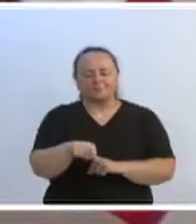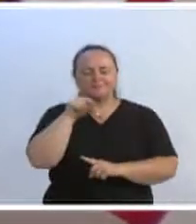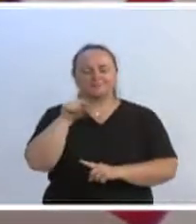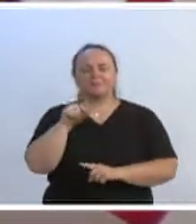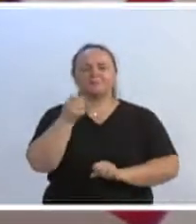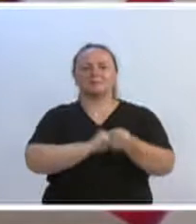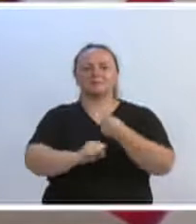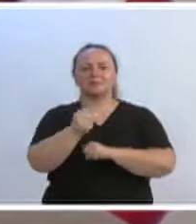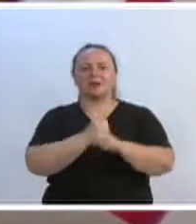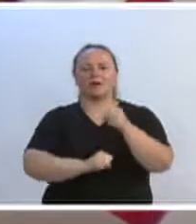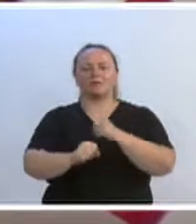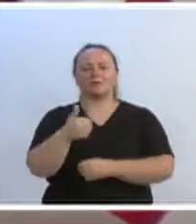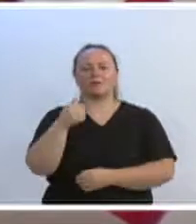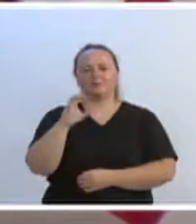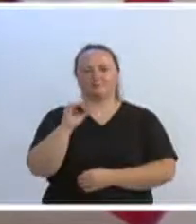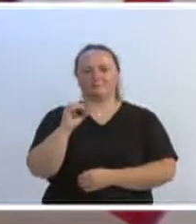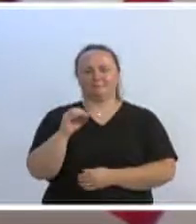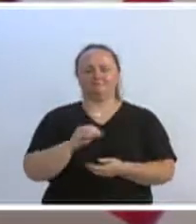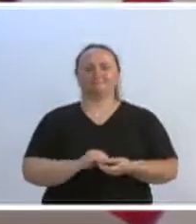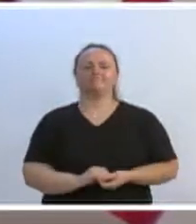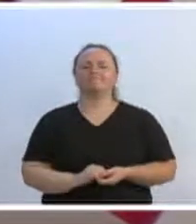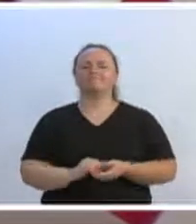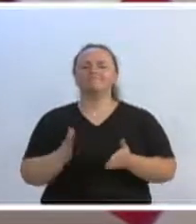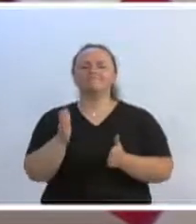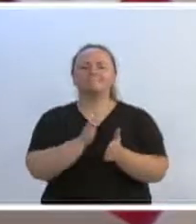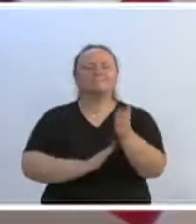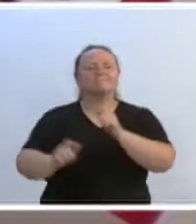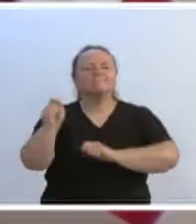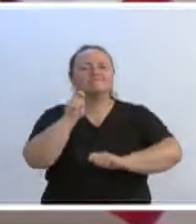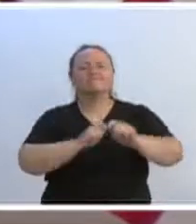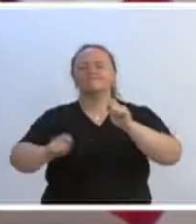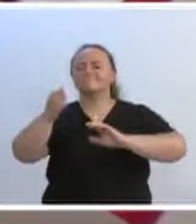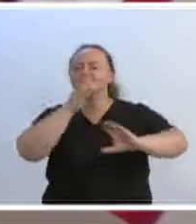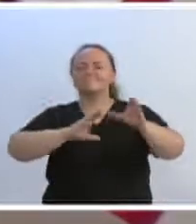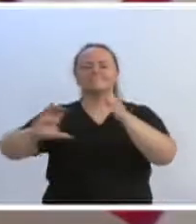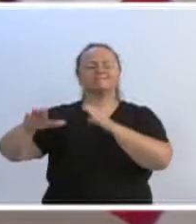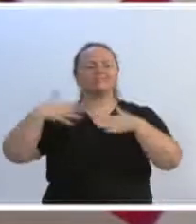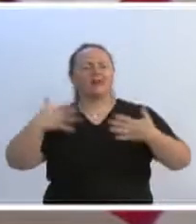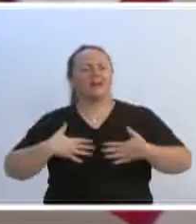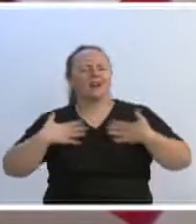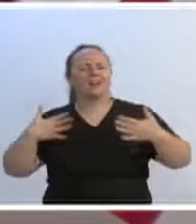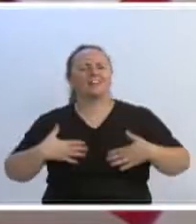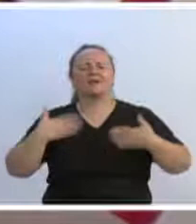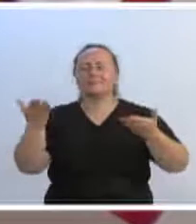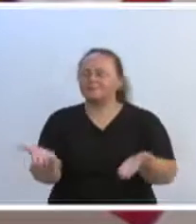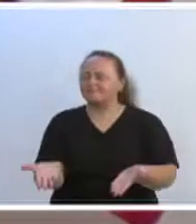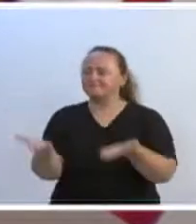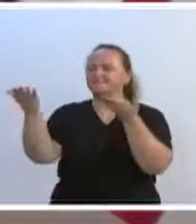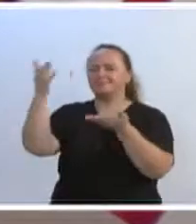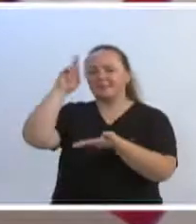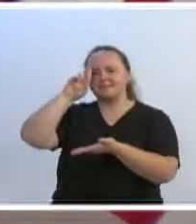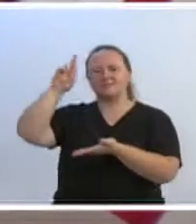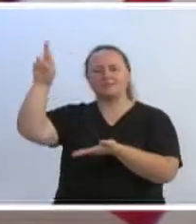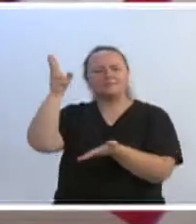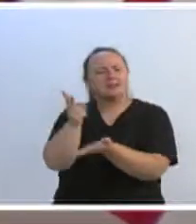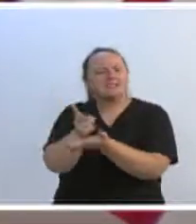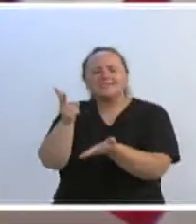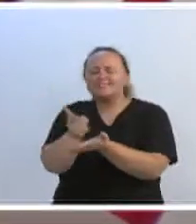que a cidade presta aos 60 anos também este importante veículo. E eu